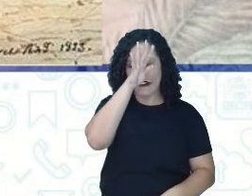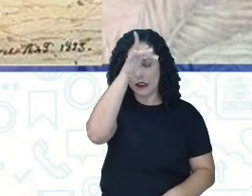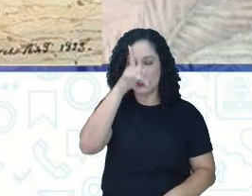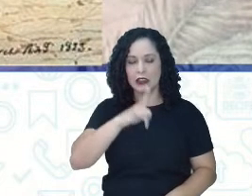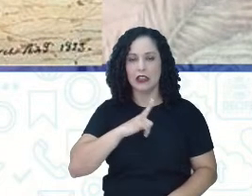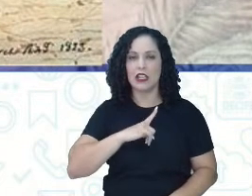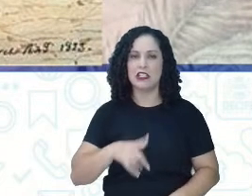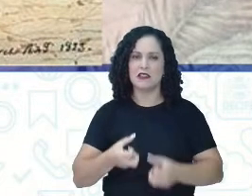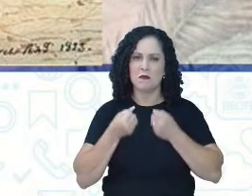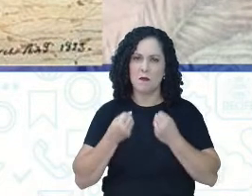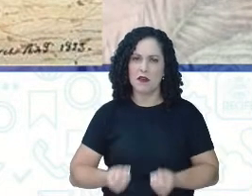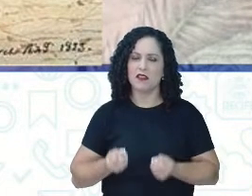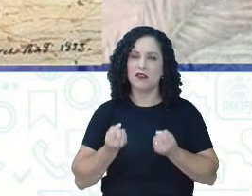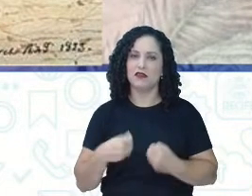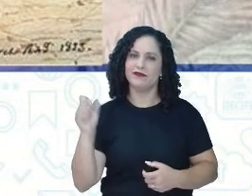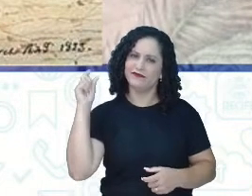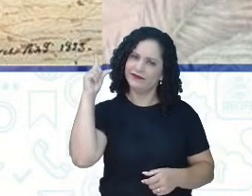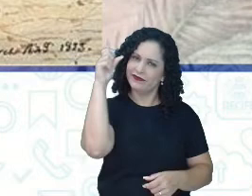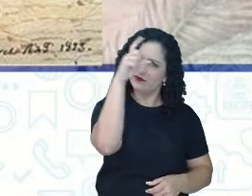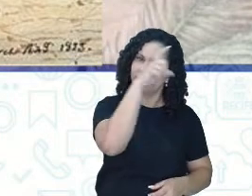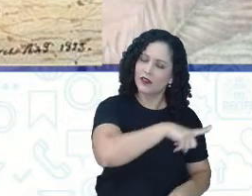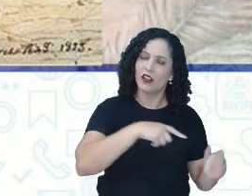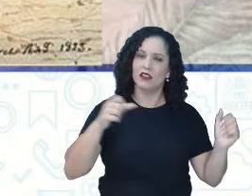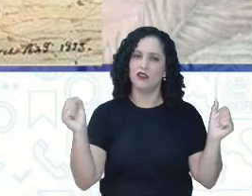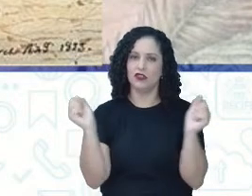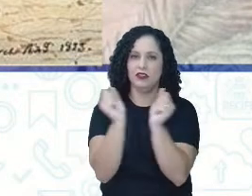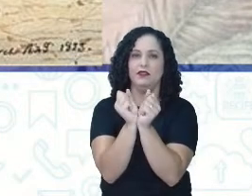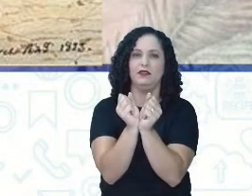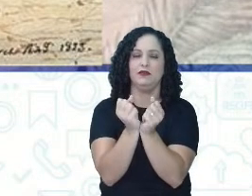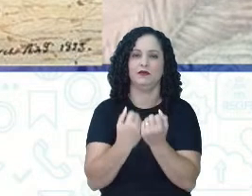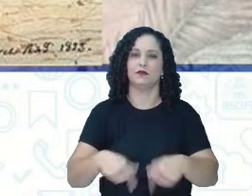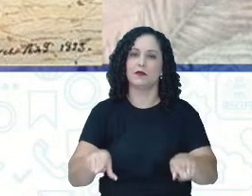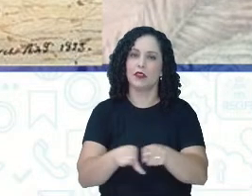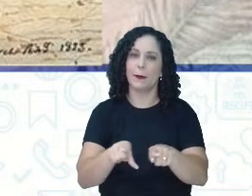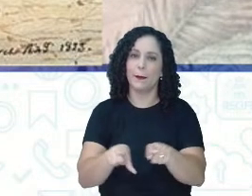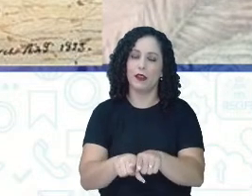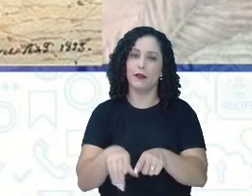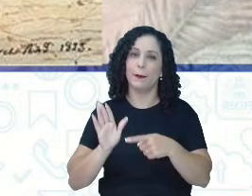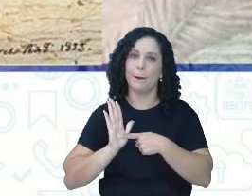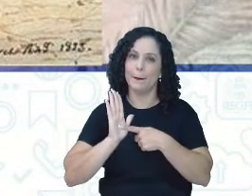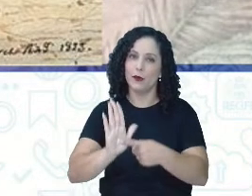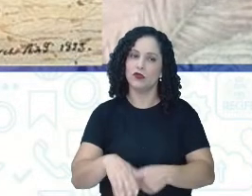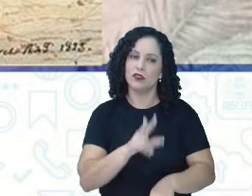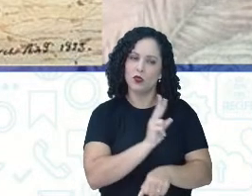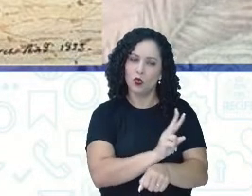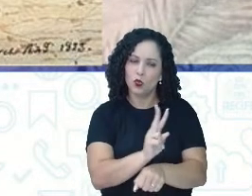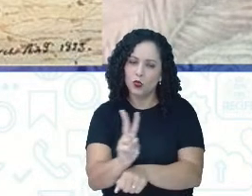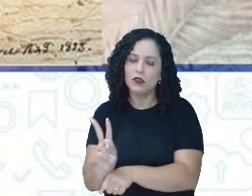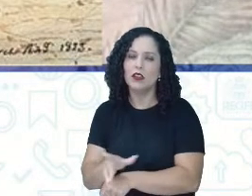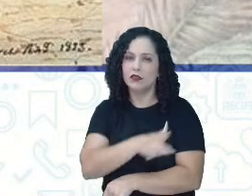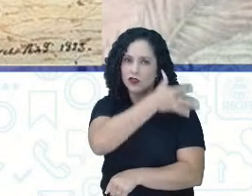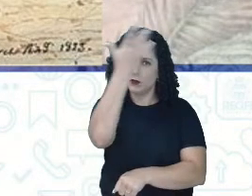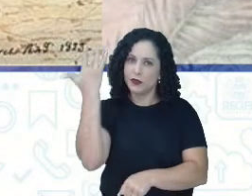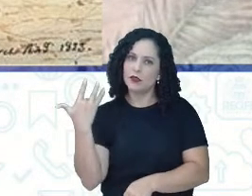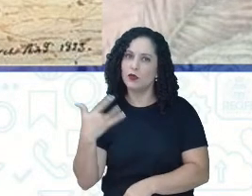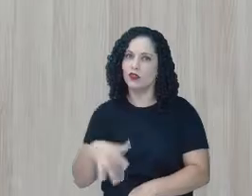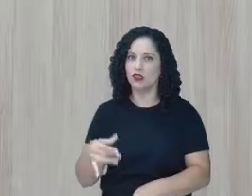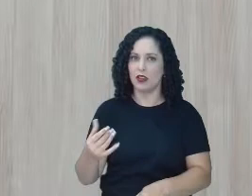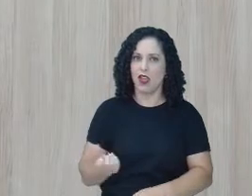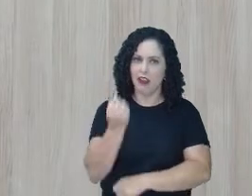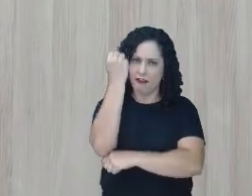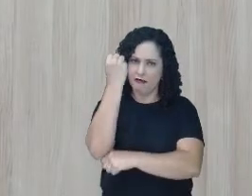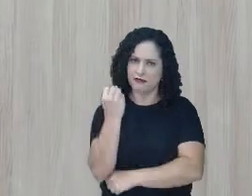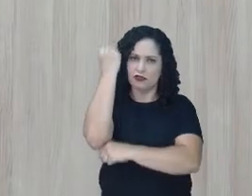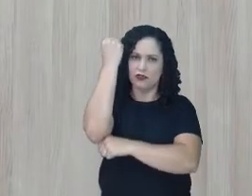peso da escravidão, mas ao mesmo tempo também mostra que esse cuidado para que essas pessoas elas não